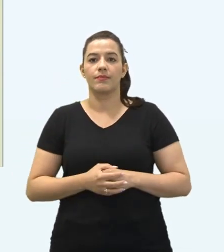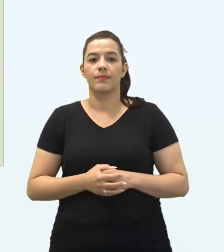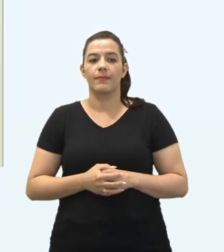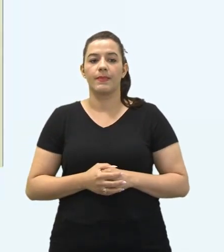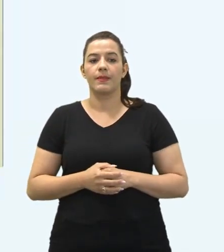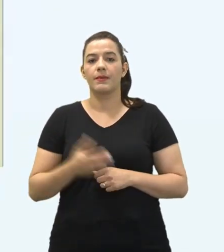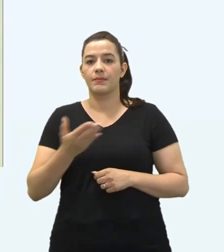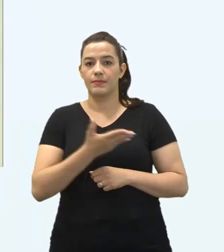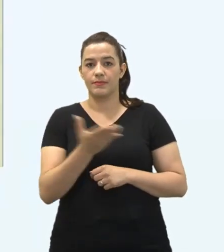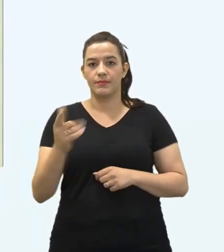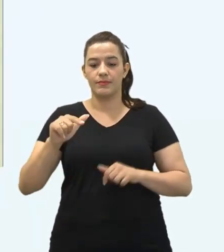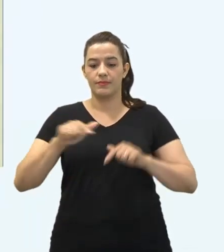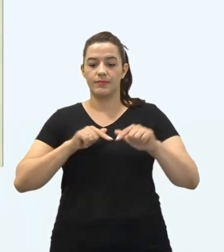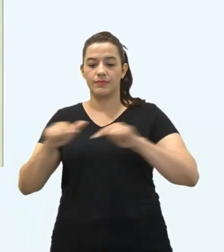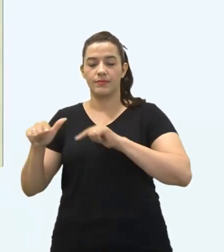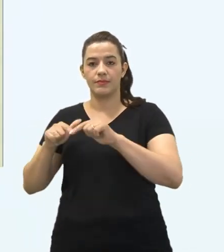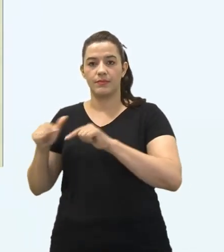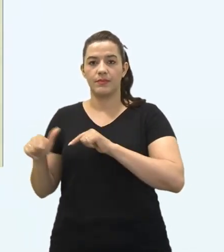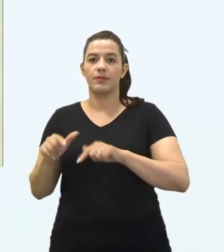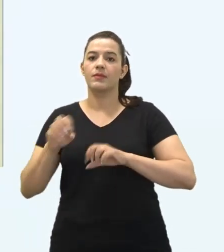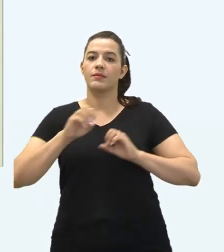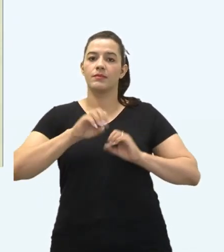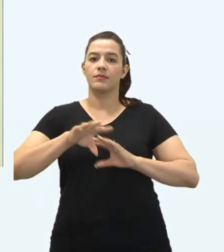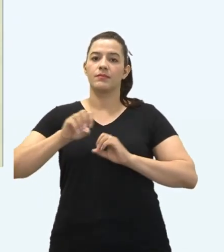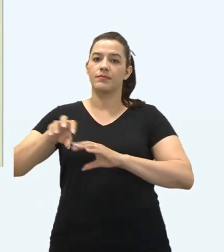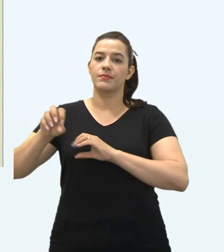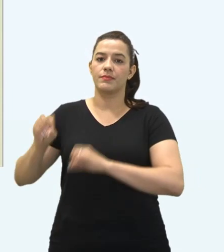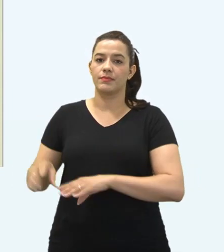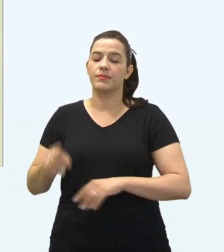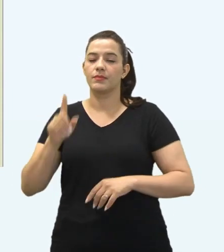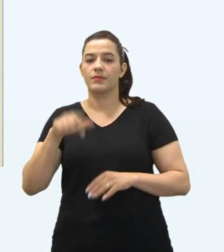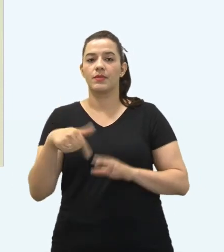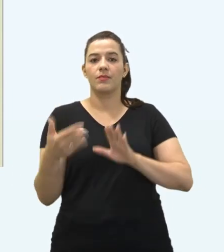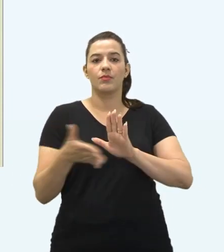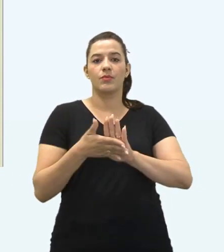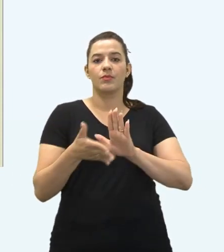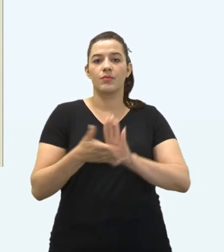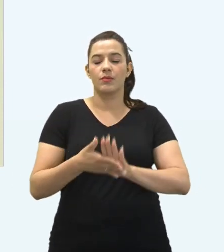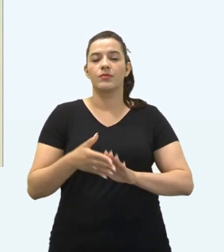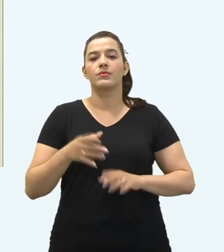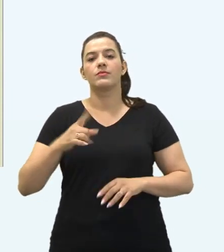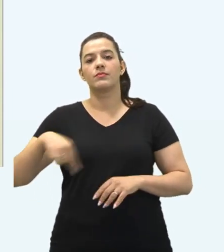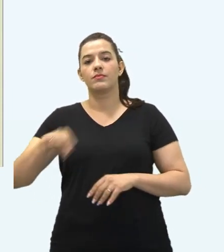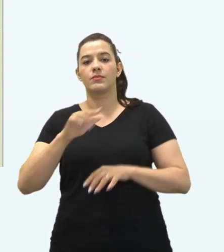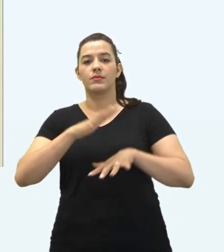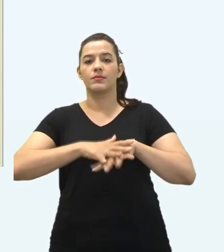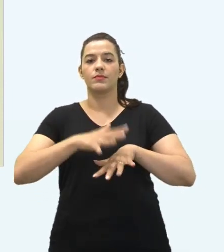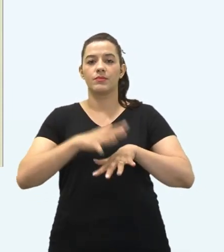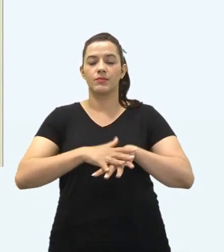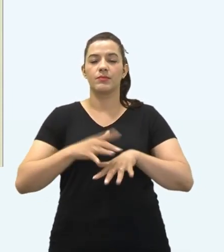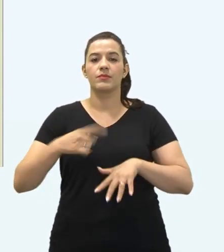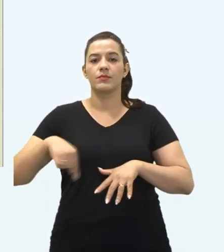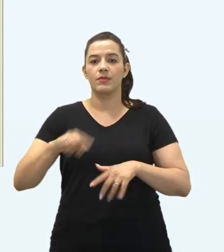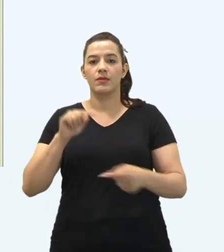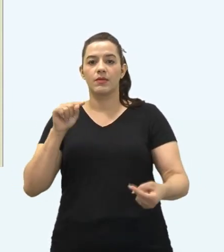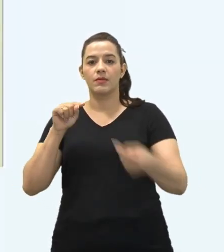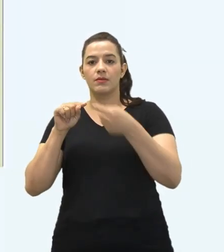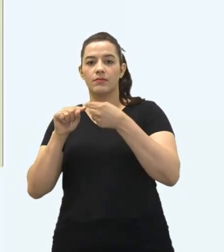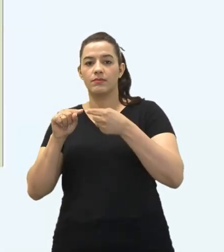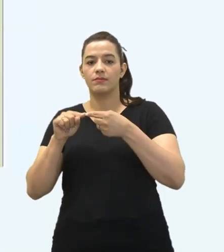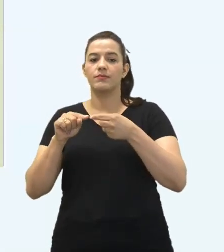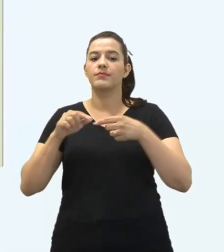para você trabalhar com essas metodologias de ensino que são propostos pela educação matemática específico nesse caso